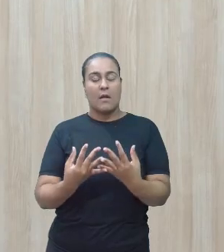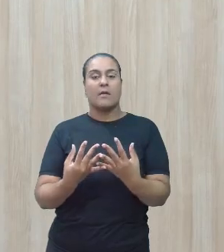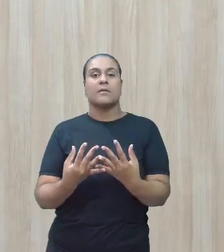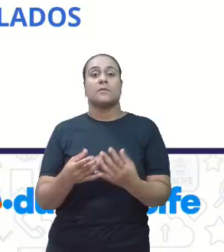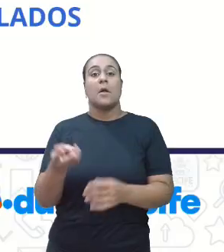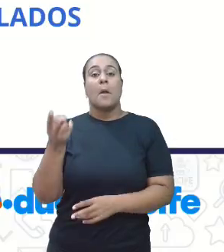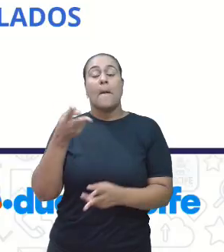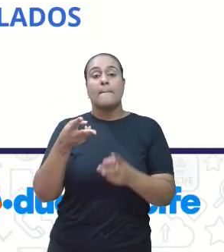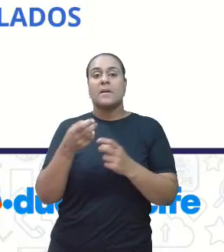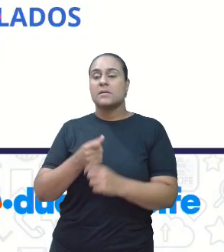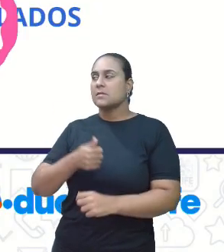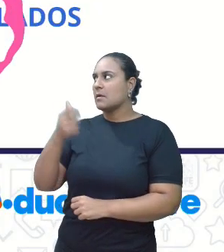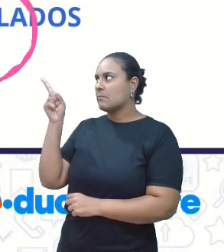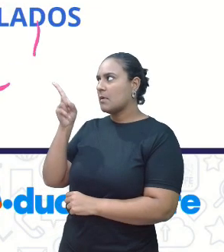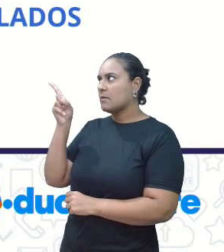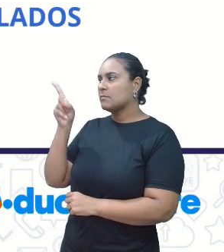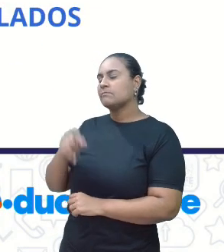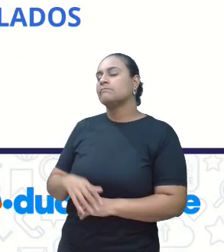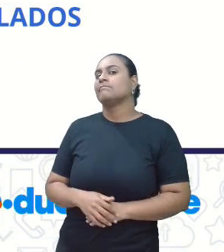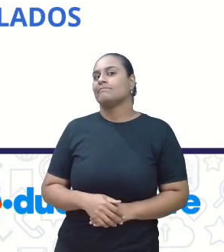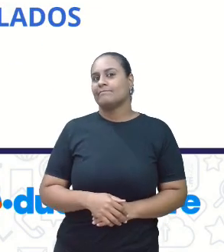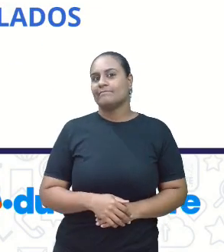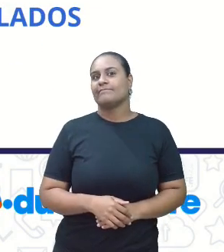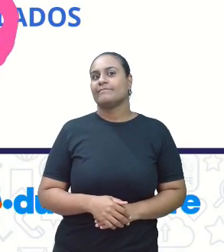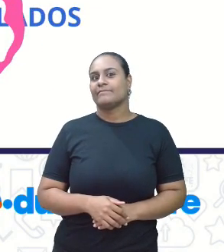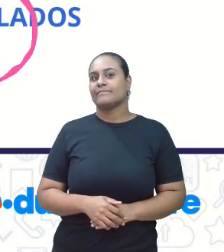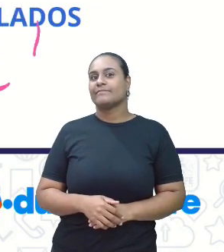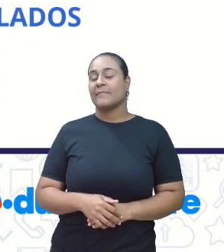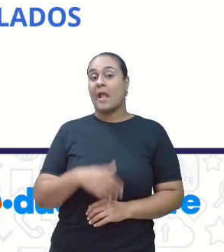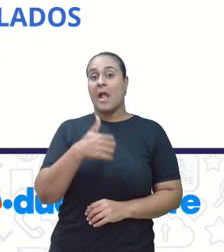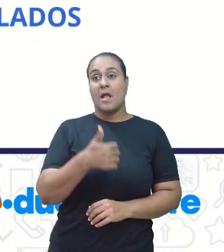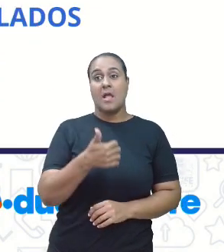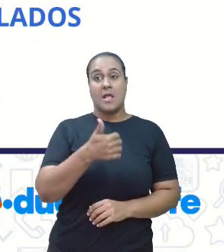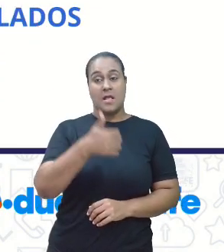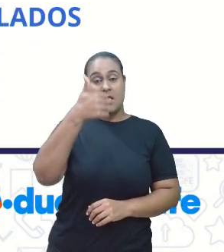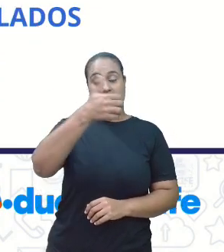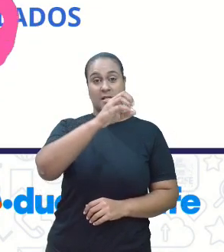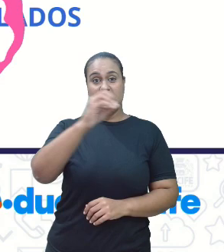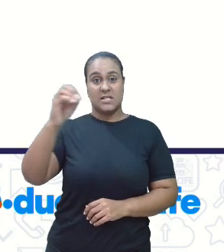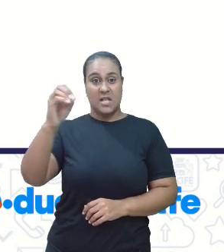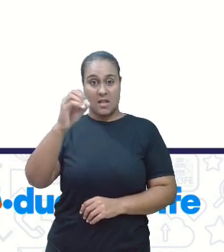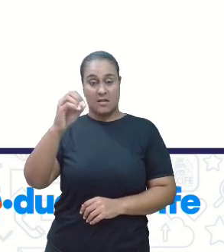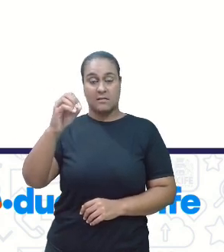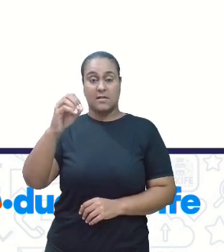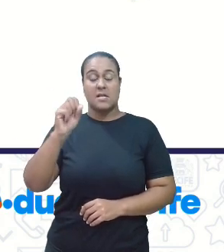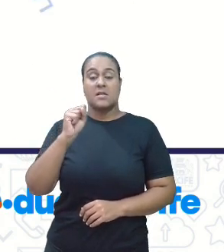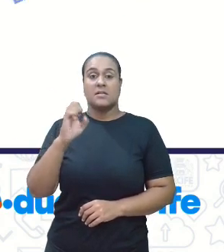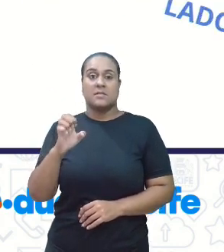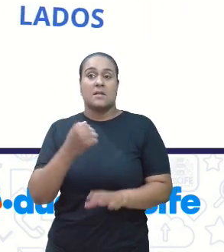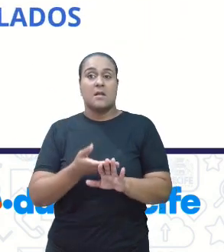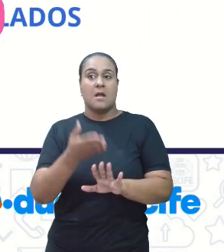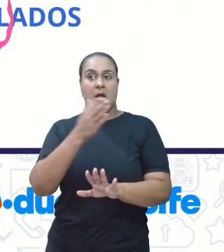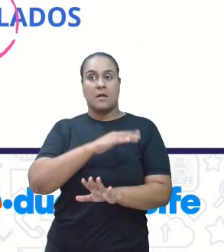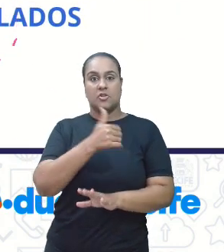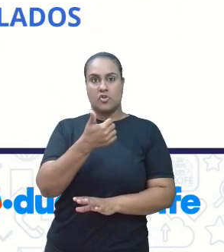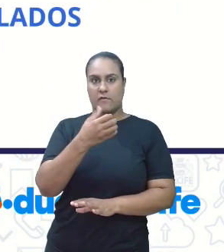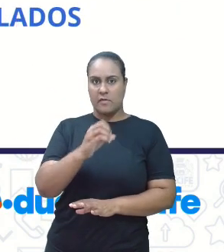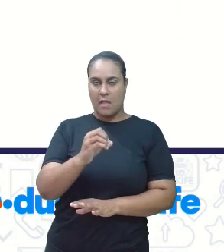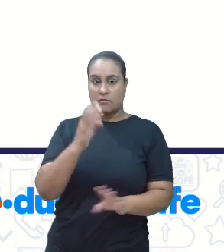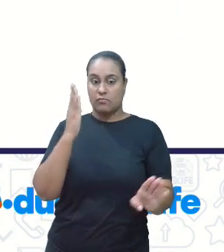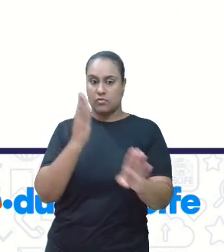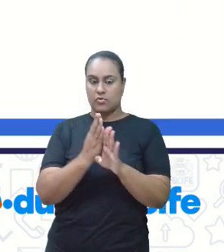Perceba que aqui atrás, eu cheguei a dar um salto ainda maior. Se eu cheguei anteriormente ao 10º